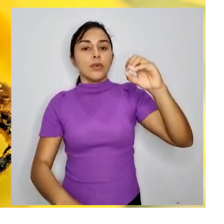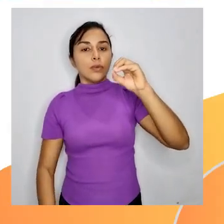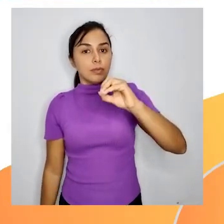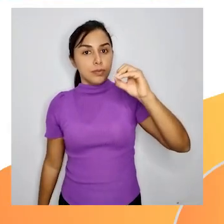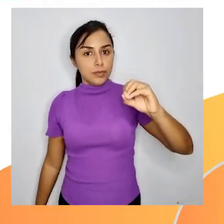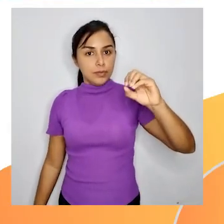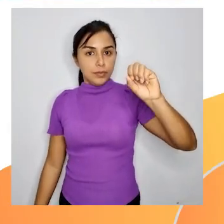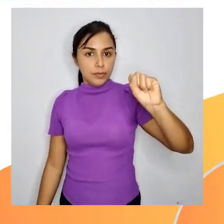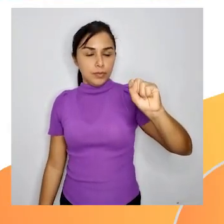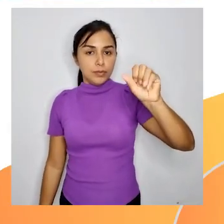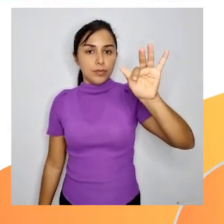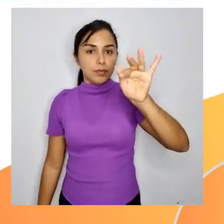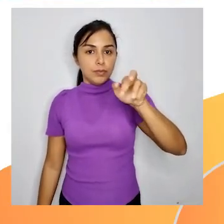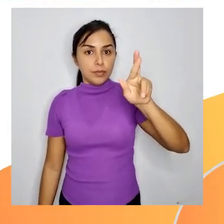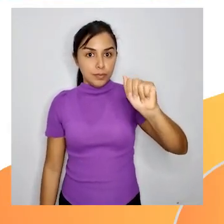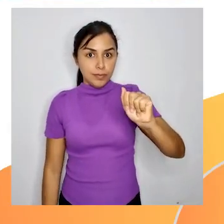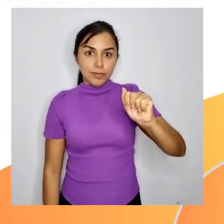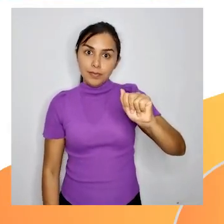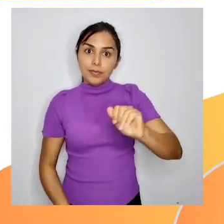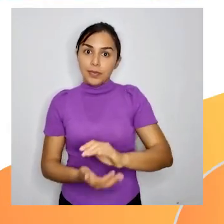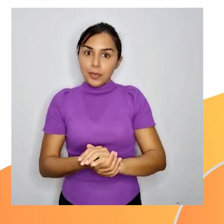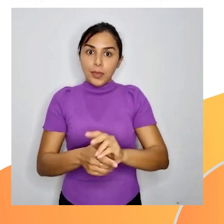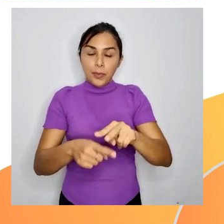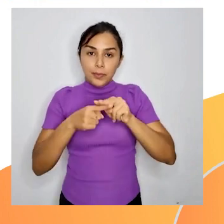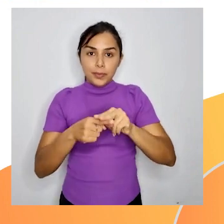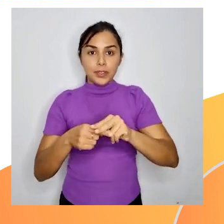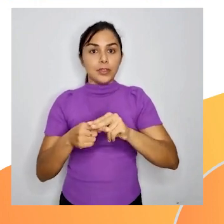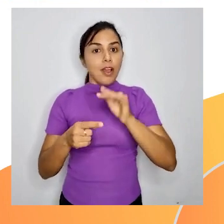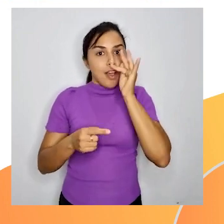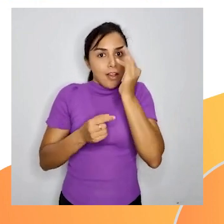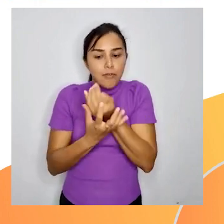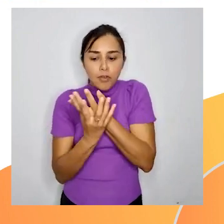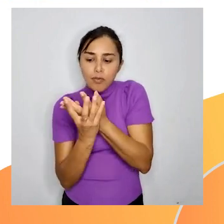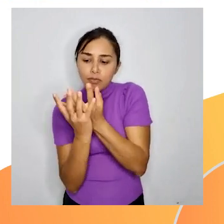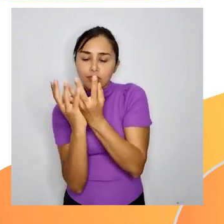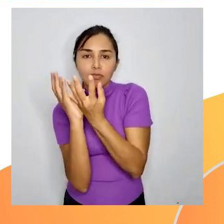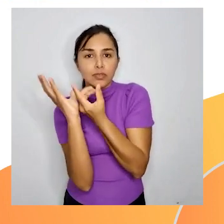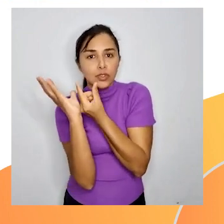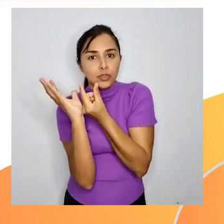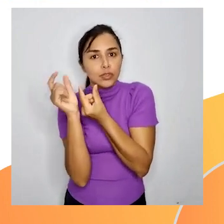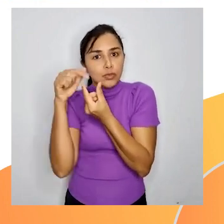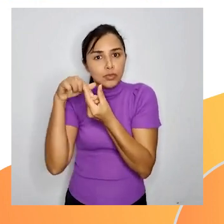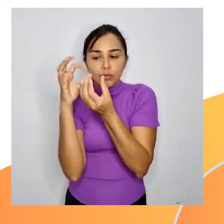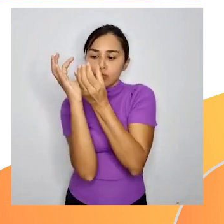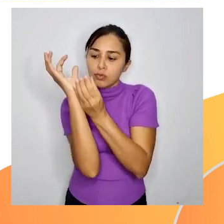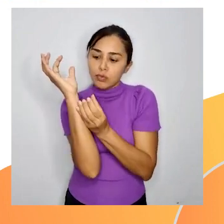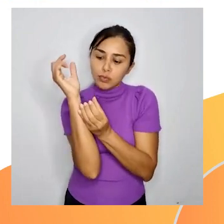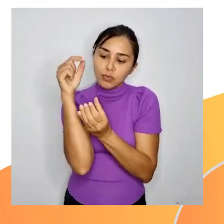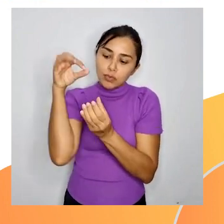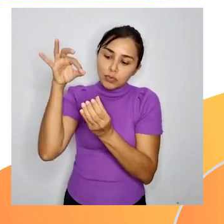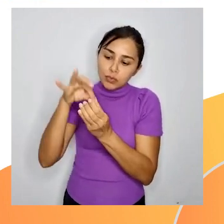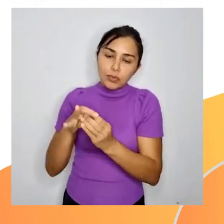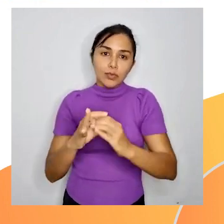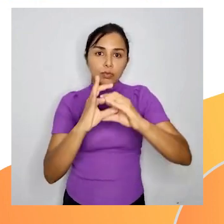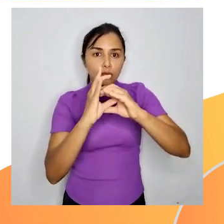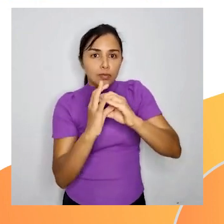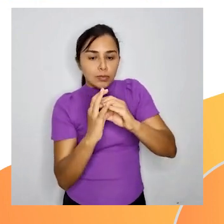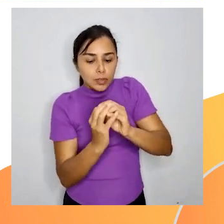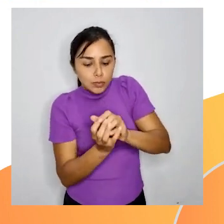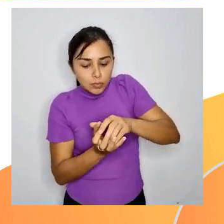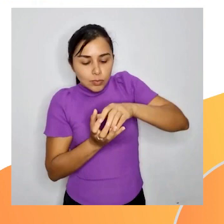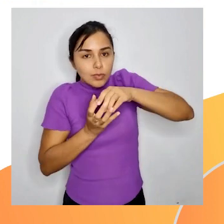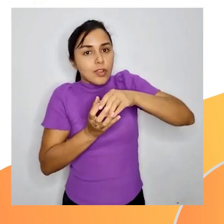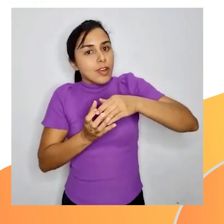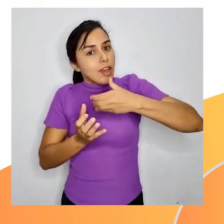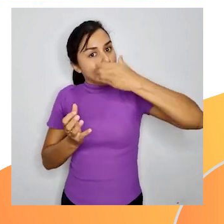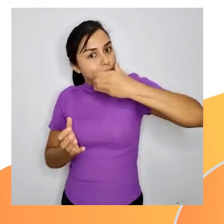a produção do fruto. Portanto, o fruto ele é originário do ovário desenvolvido da planta. E nós temos também